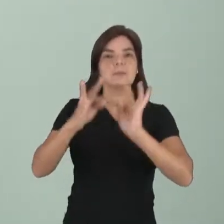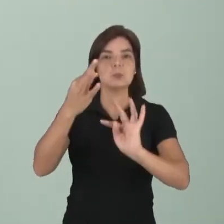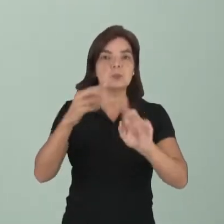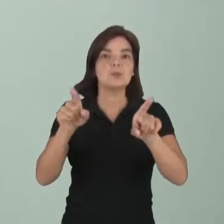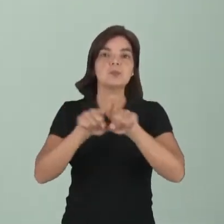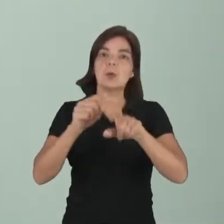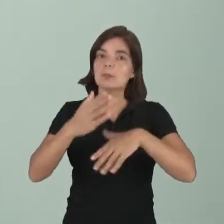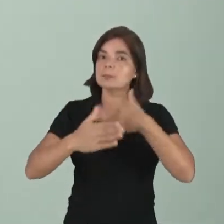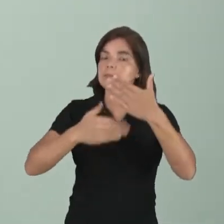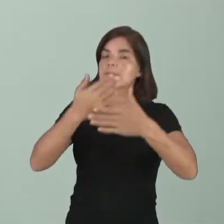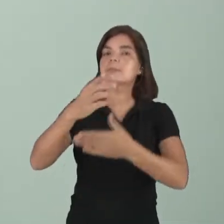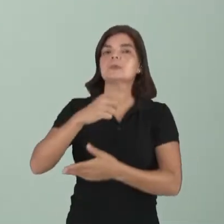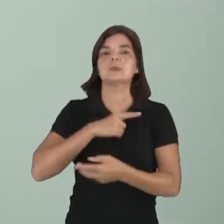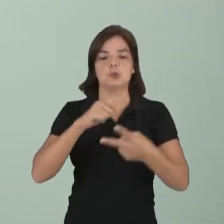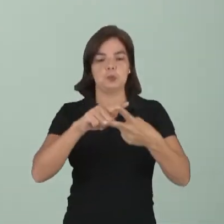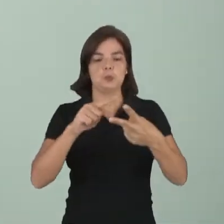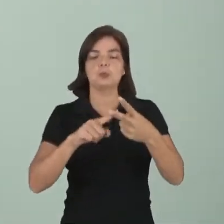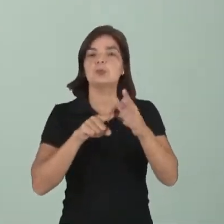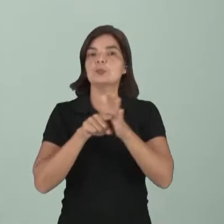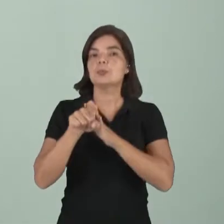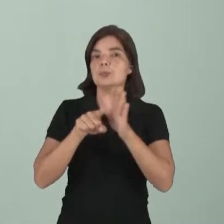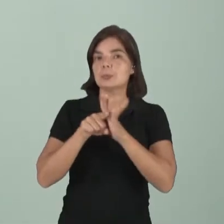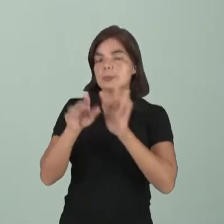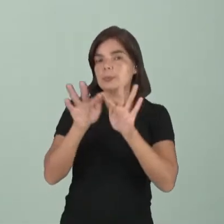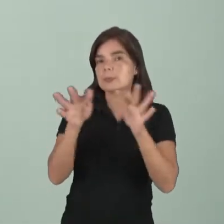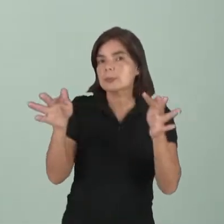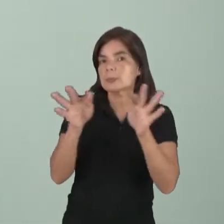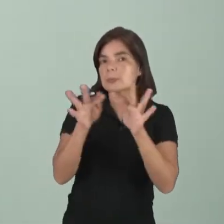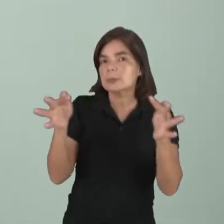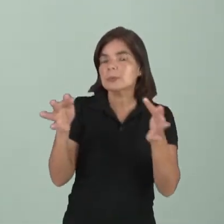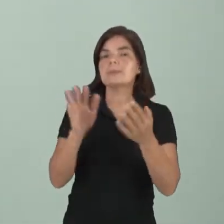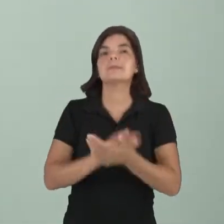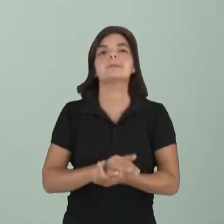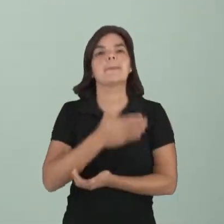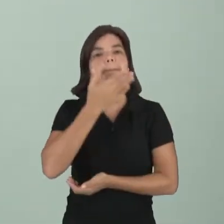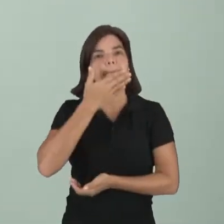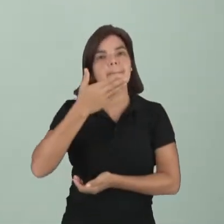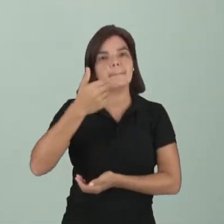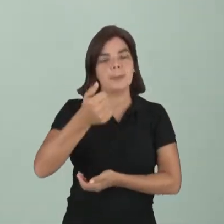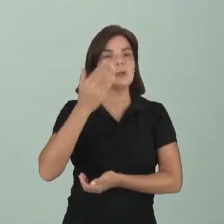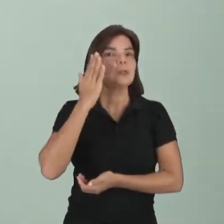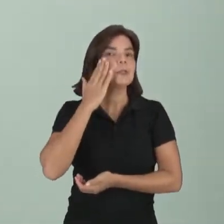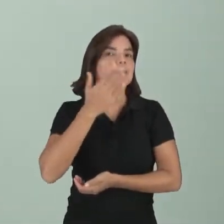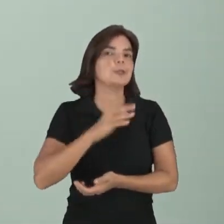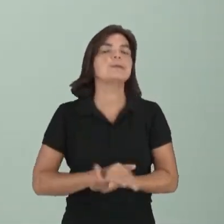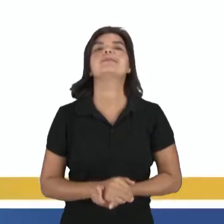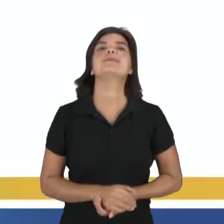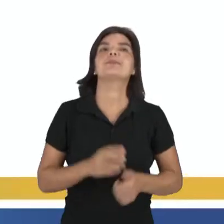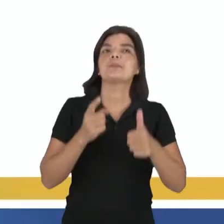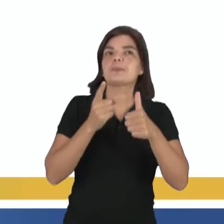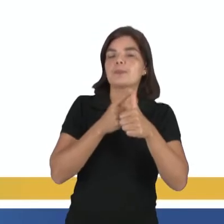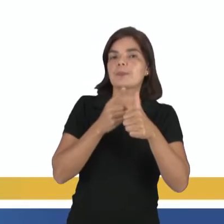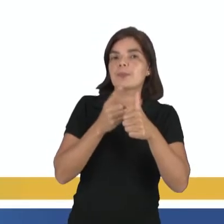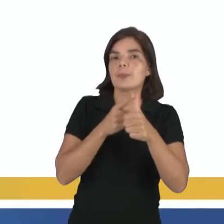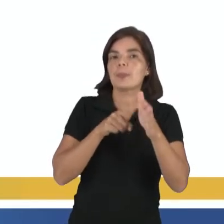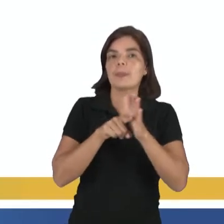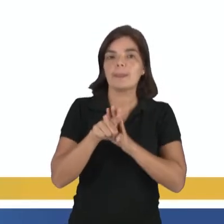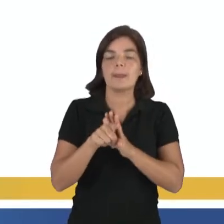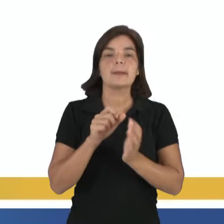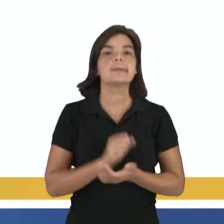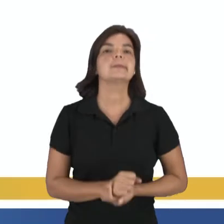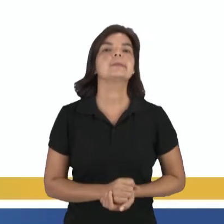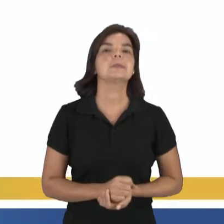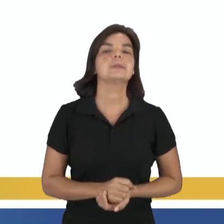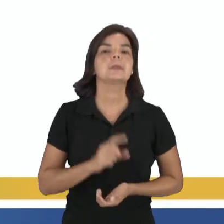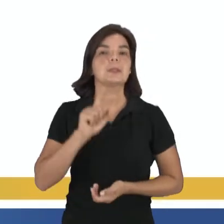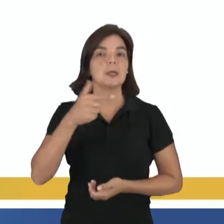tecnologias, desses avanços, a gente vai fazer duas questões simples para a gente melhor entender esse conteúdo. A primeira questão a gente vai fazer e